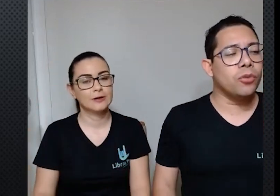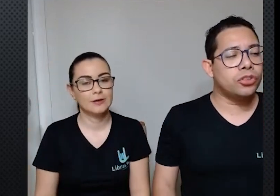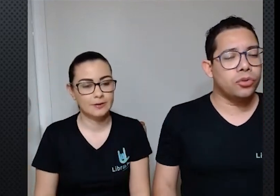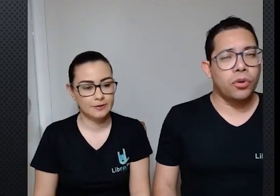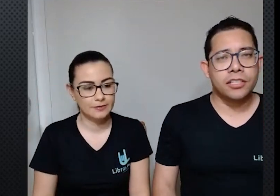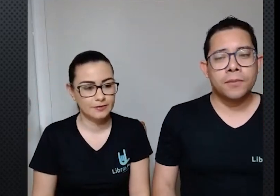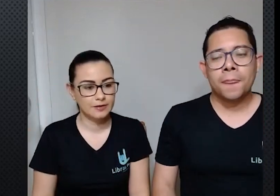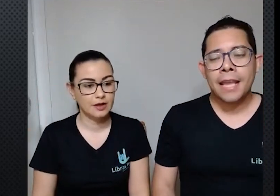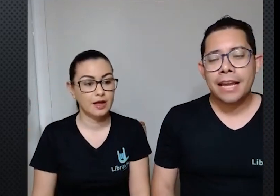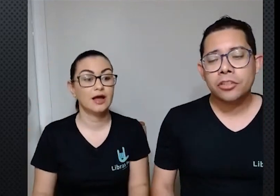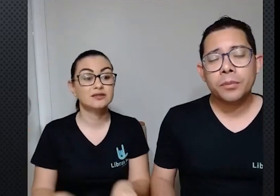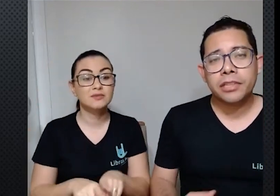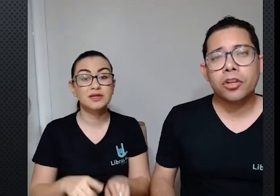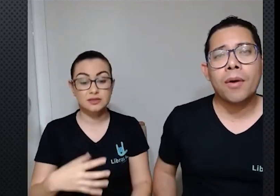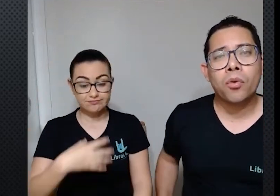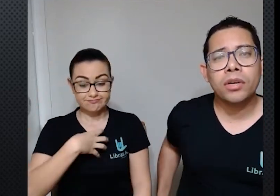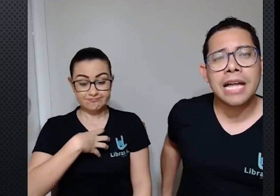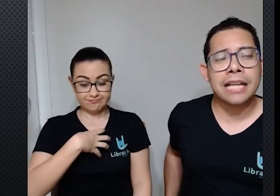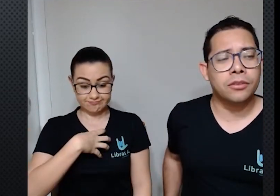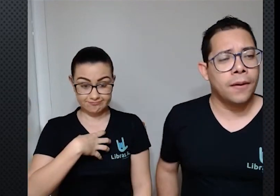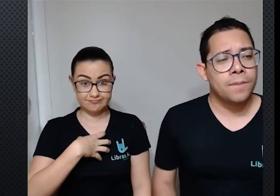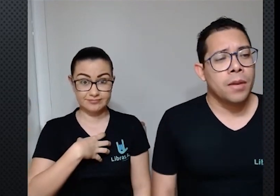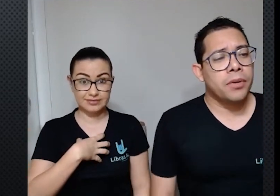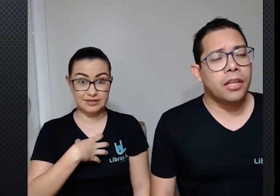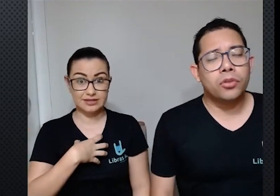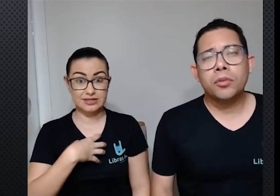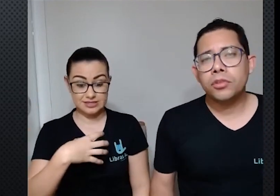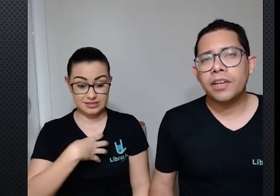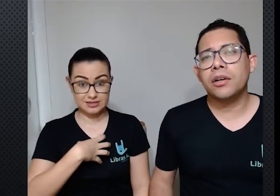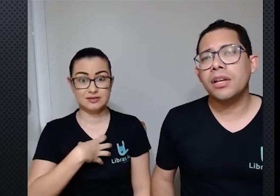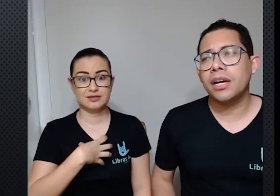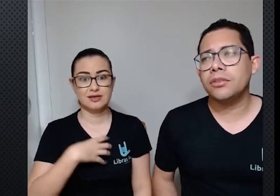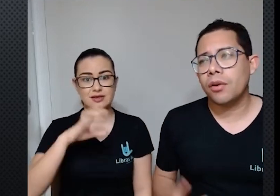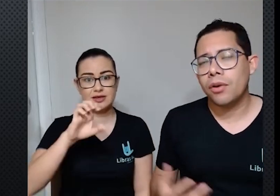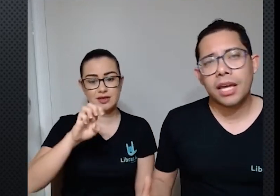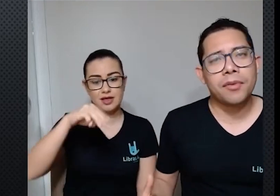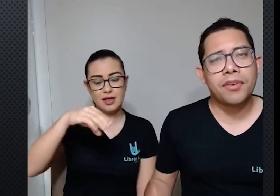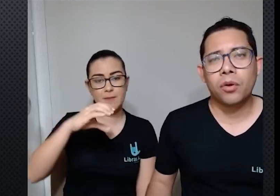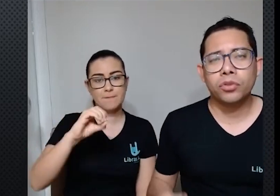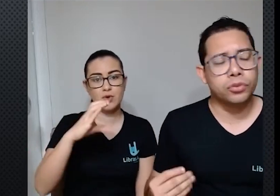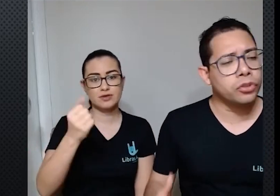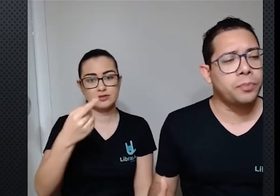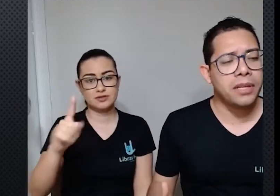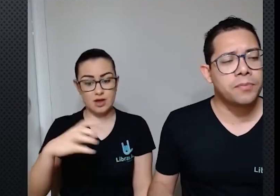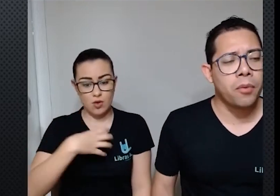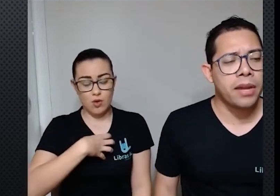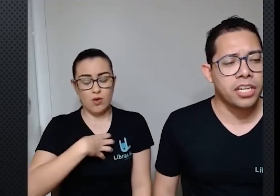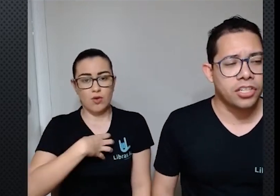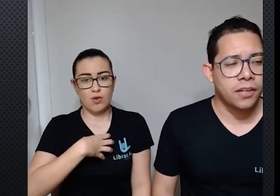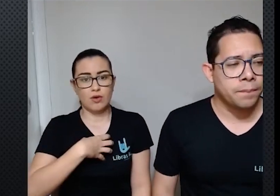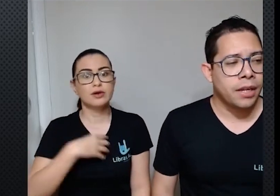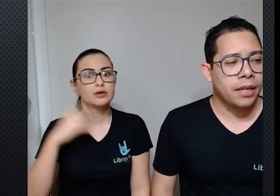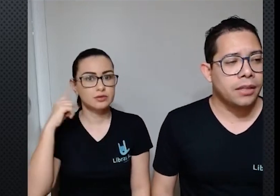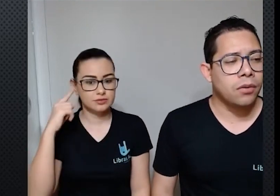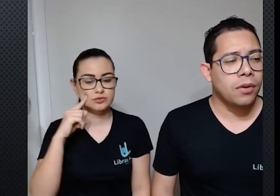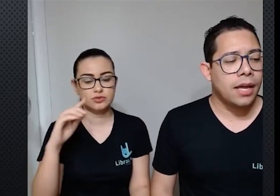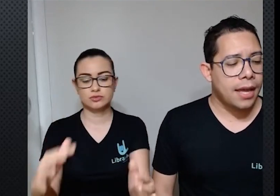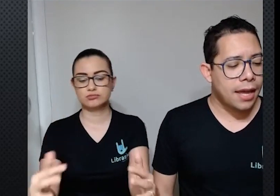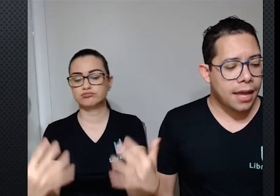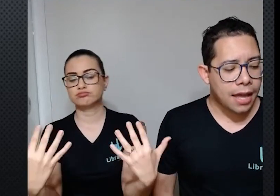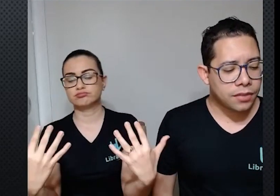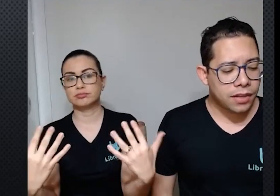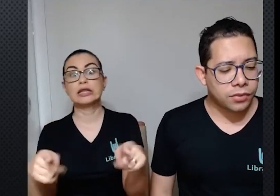de emoções, a gente só precisa tomar um cuidado. Porque todo mundo vai estar olhando, né? Igual a Kerma falou, os surdos principalmente.